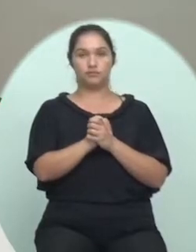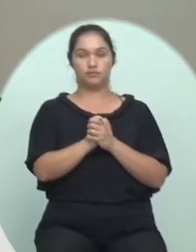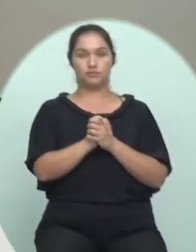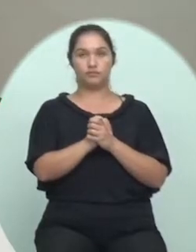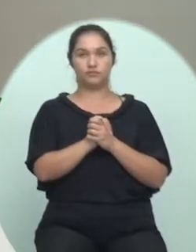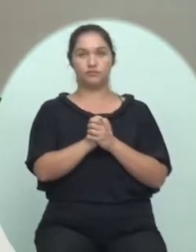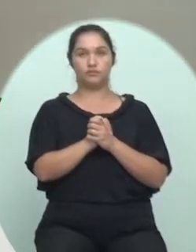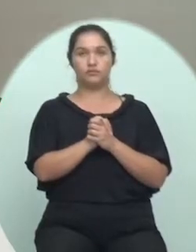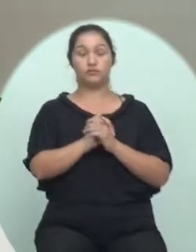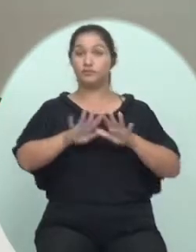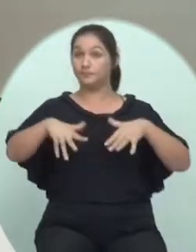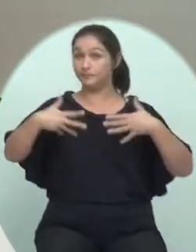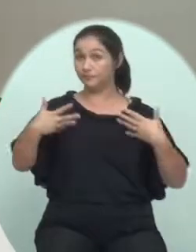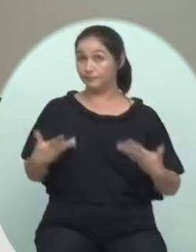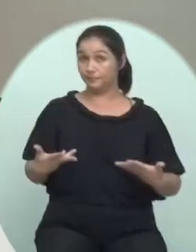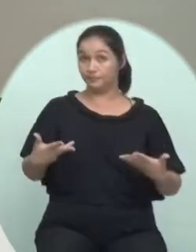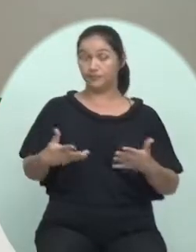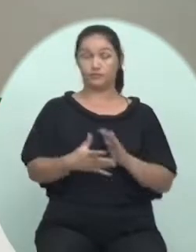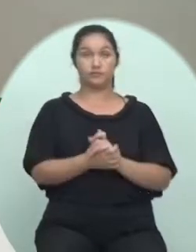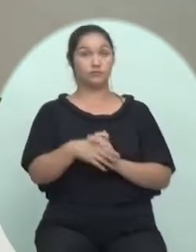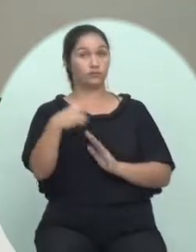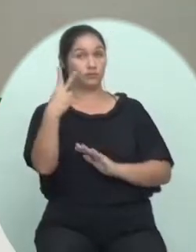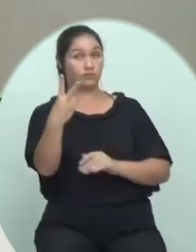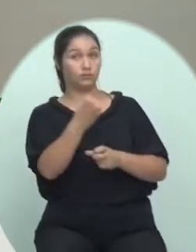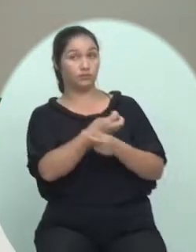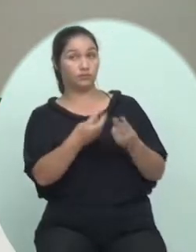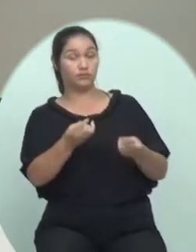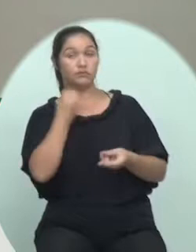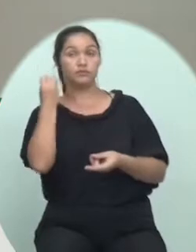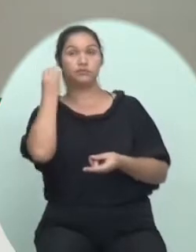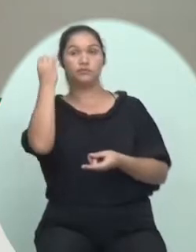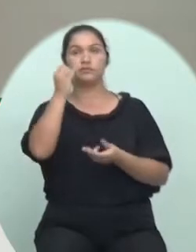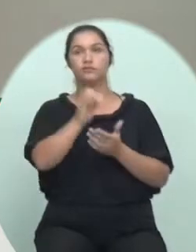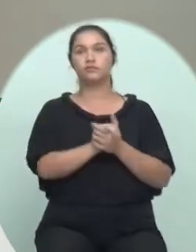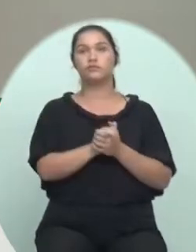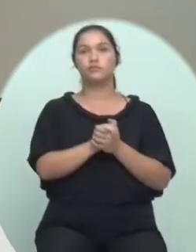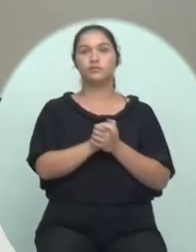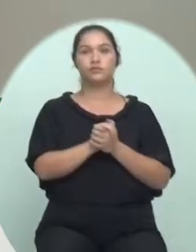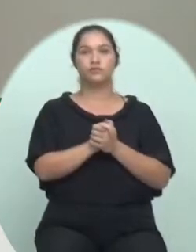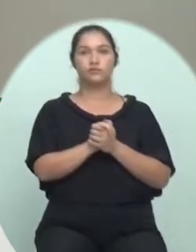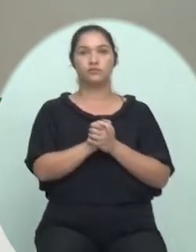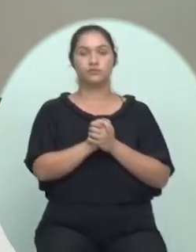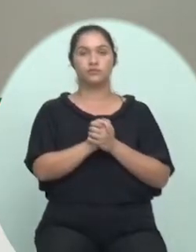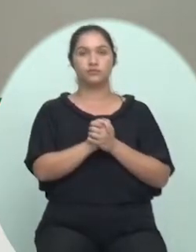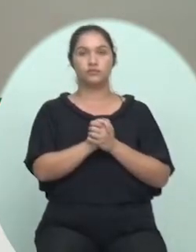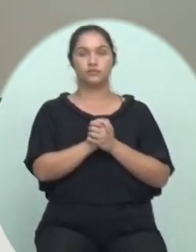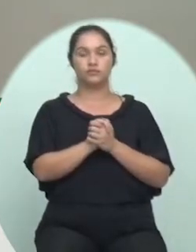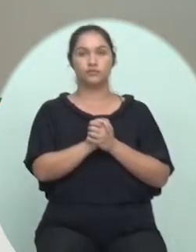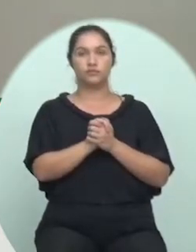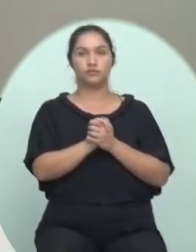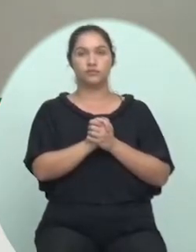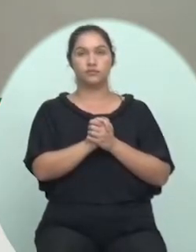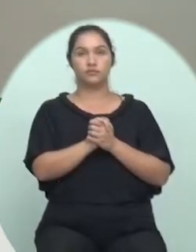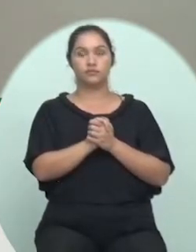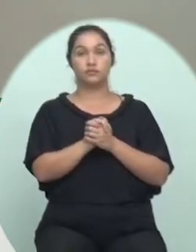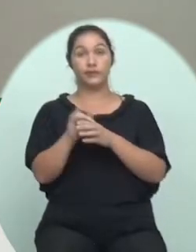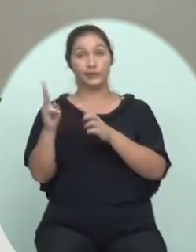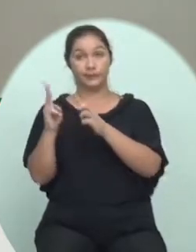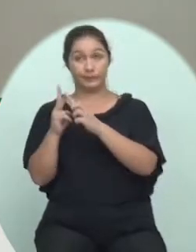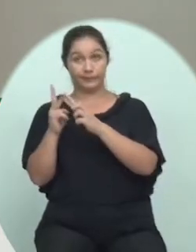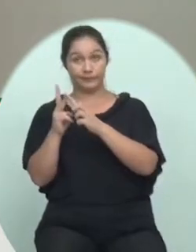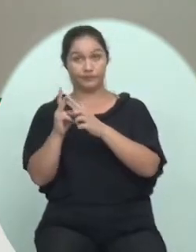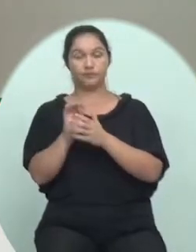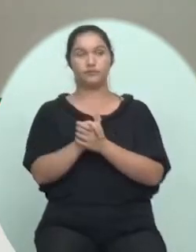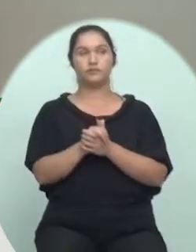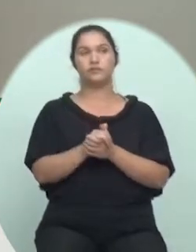papel. Mas dois pontos são importantes fazer menção nessa conversa. Uma delas é